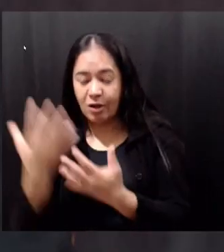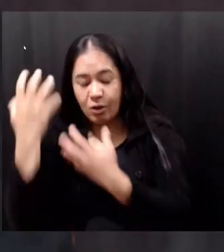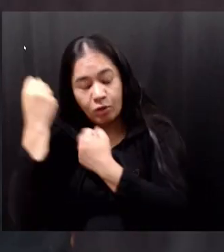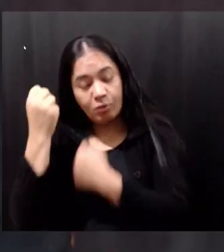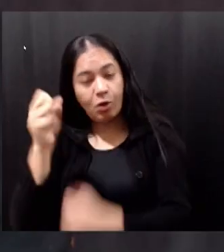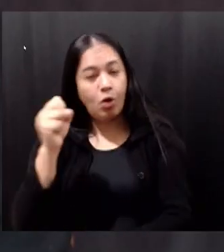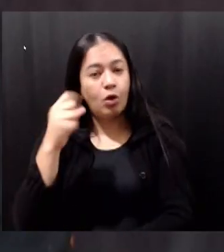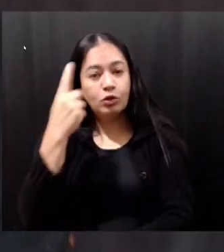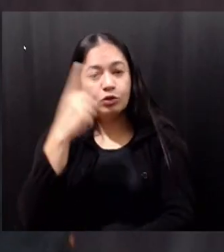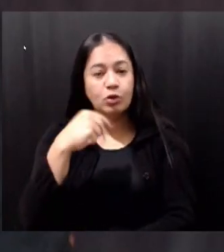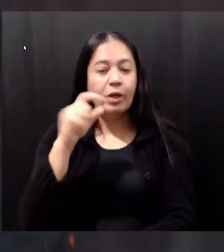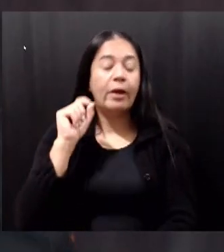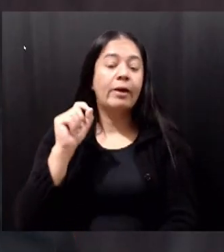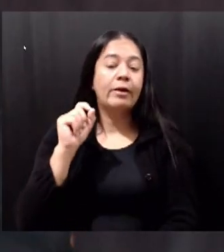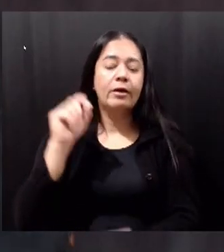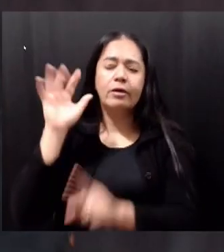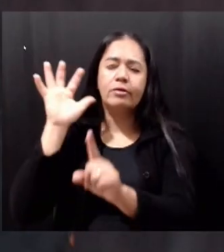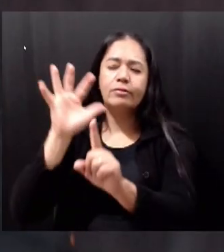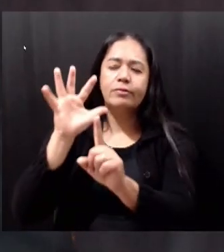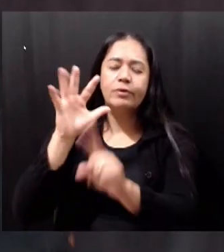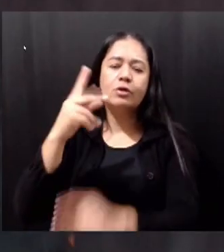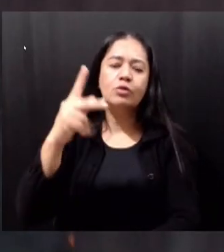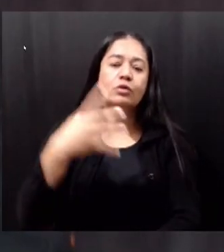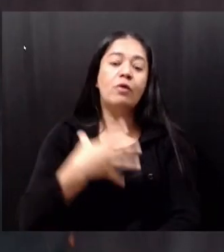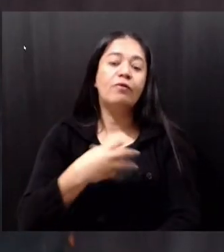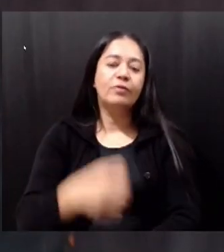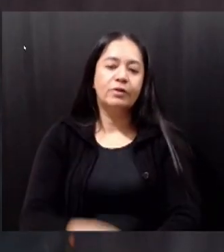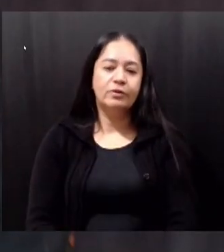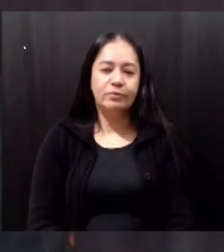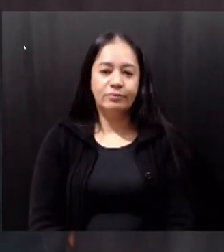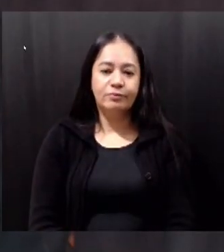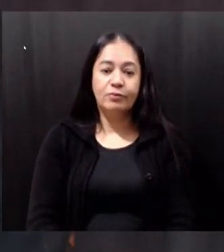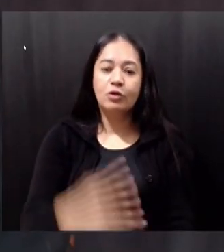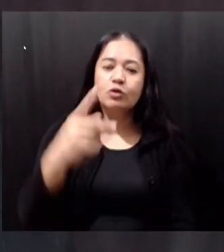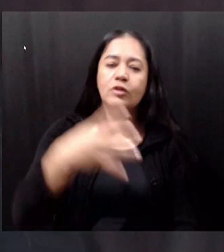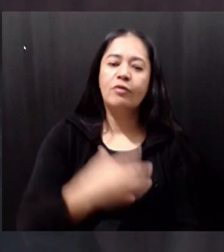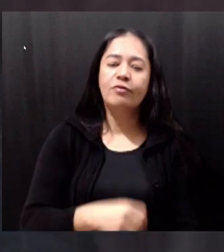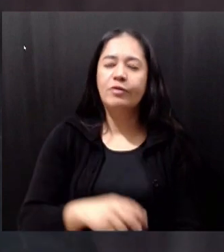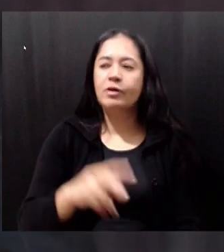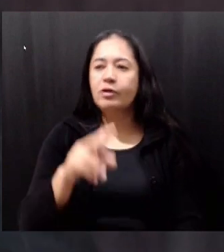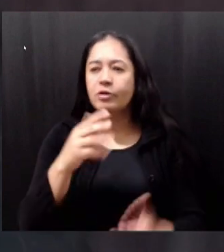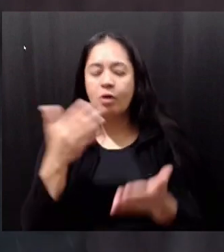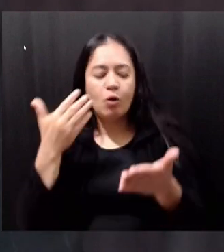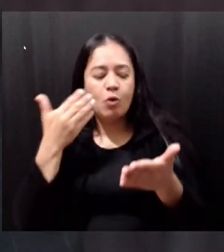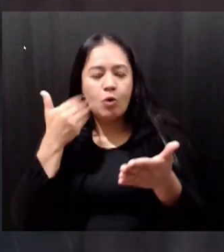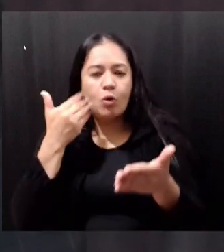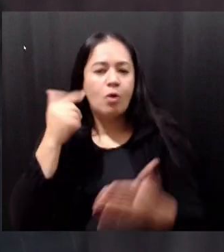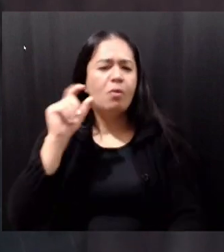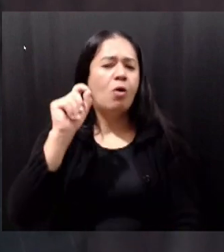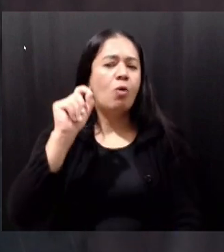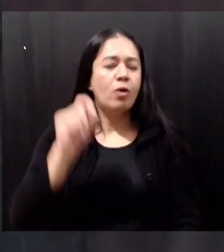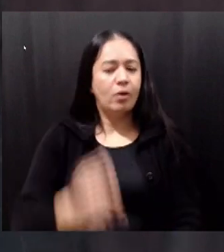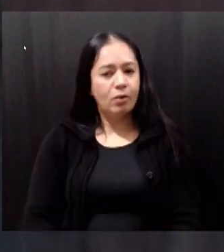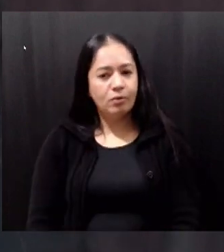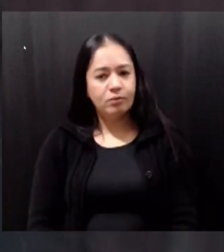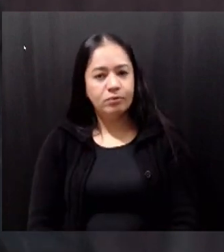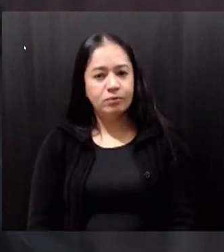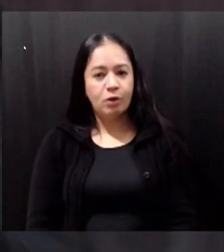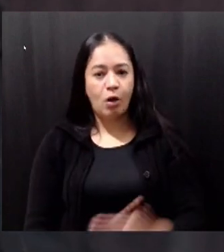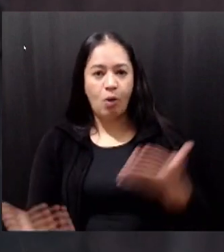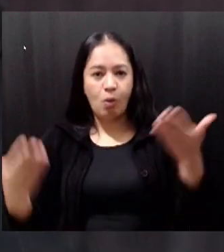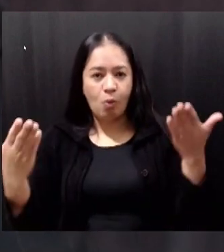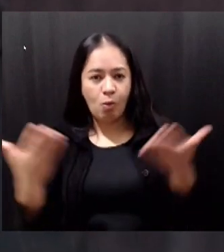está influenciando o seu filho? O que ele está vendo? O que ele está consumindo? E hoje nós